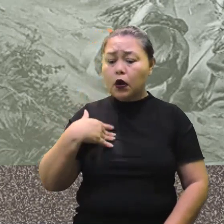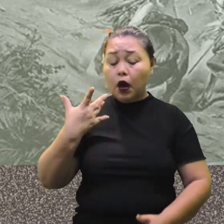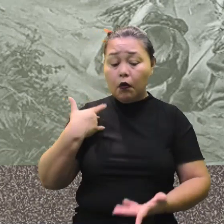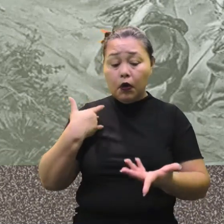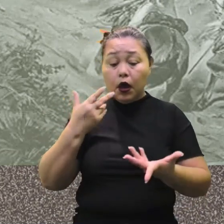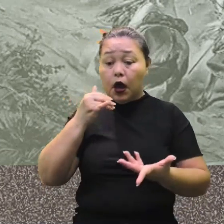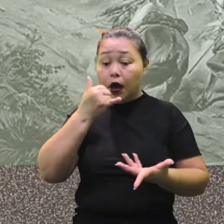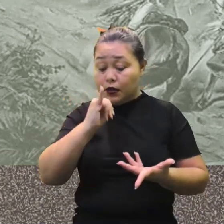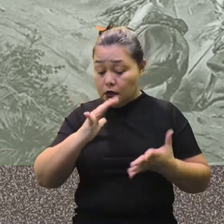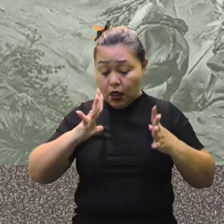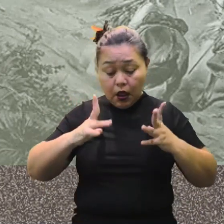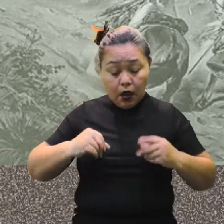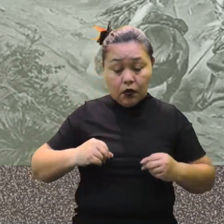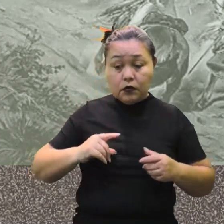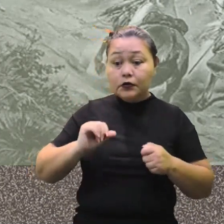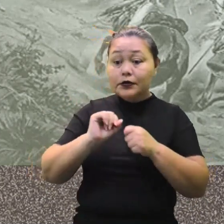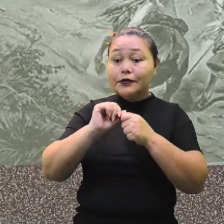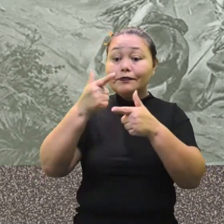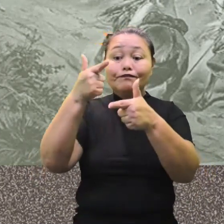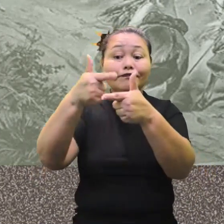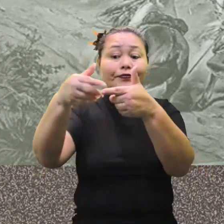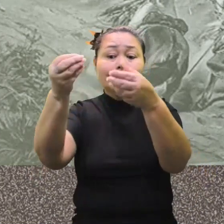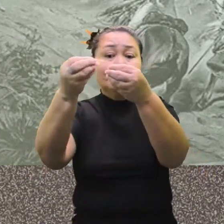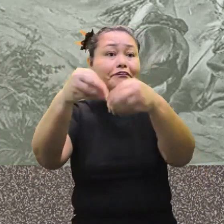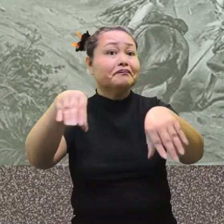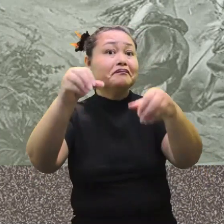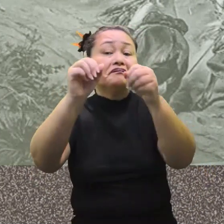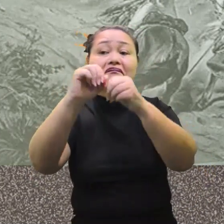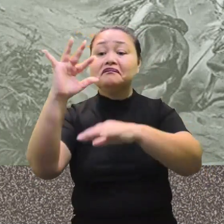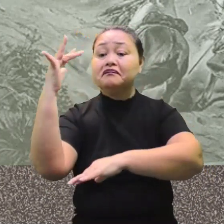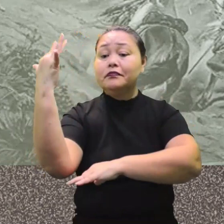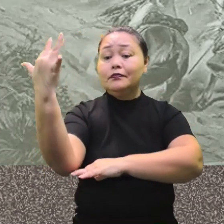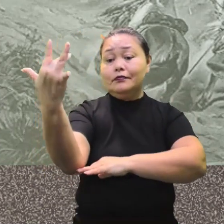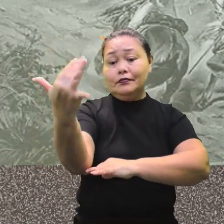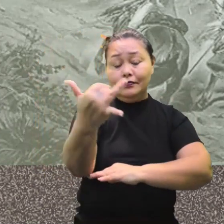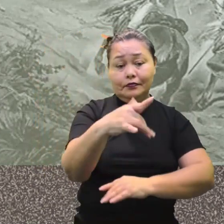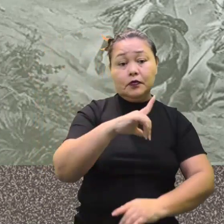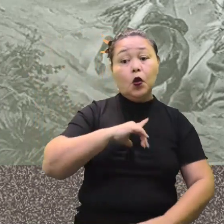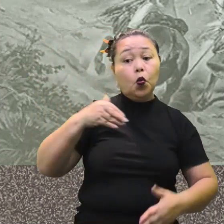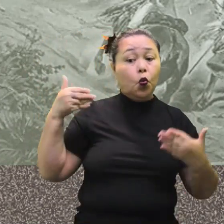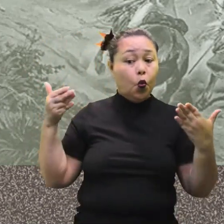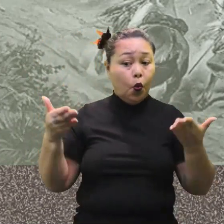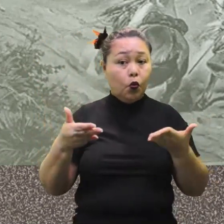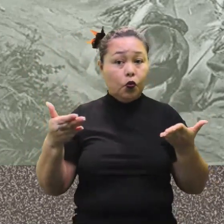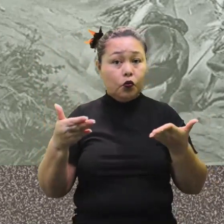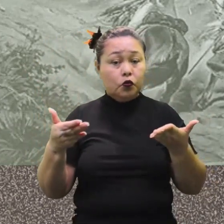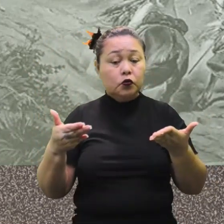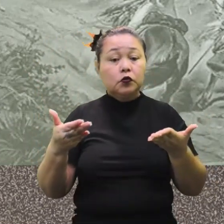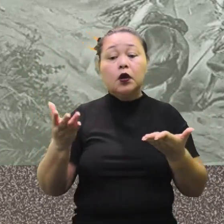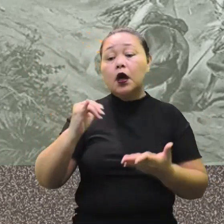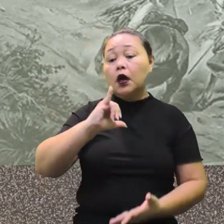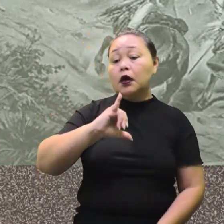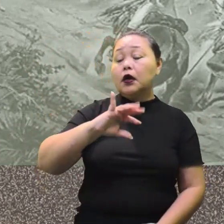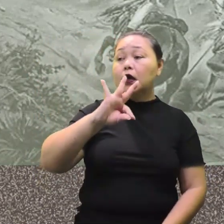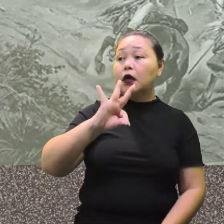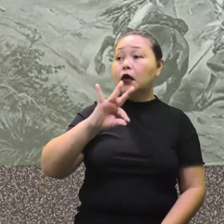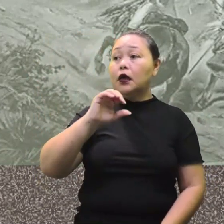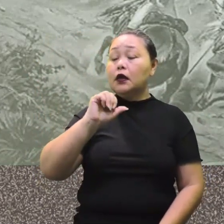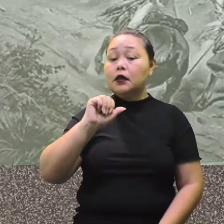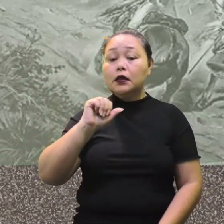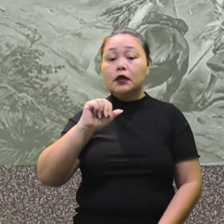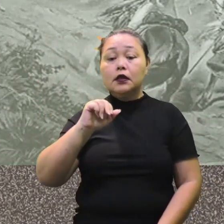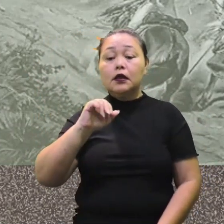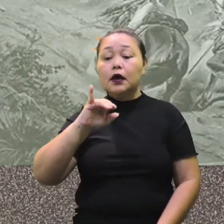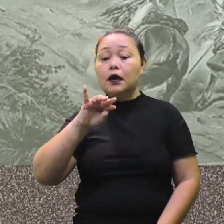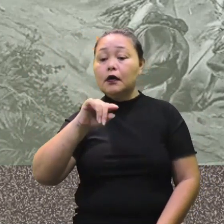energia limpa sem agredir o meio ambiente? Hoje, olha a diferença. Em Itaipu, nós tivemos